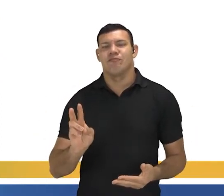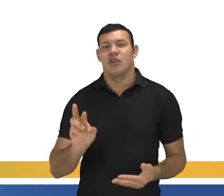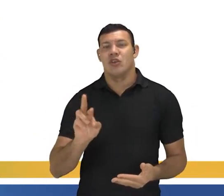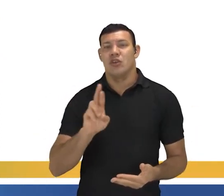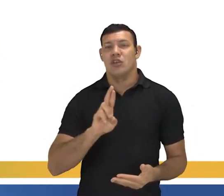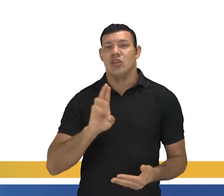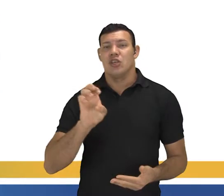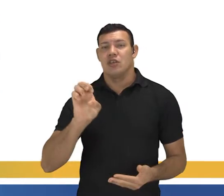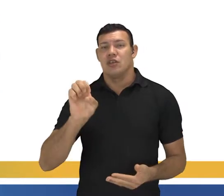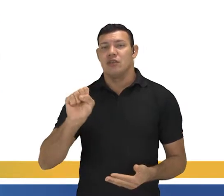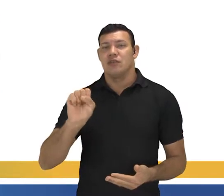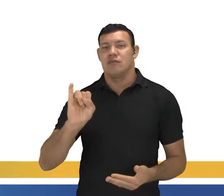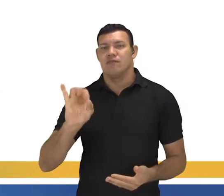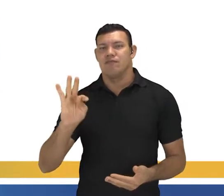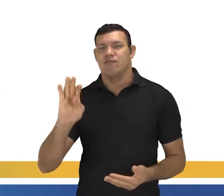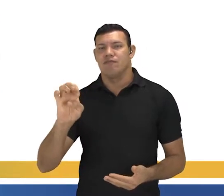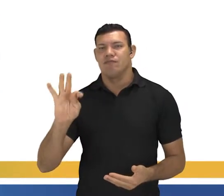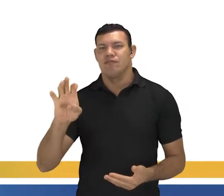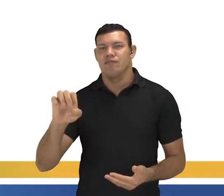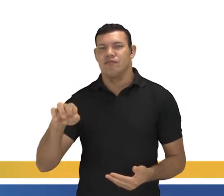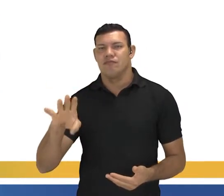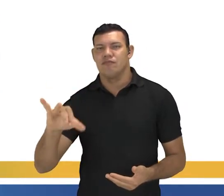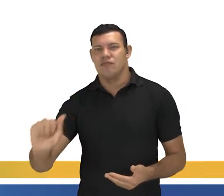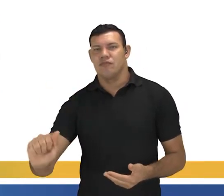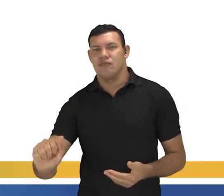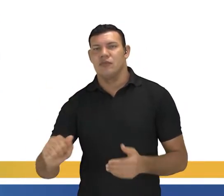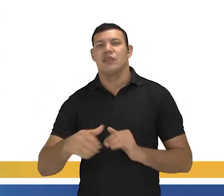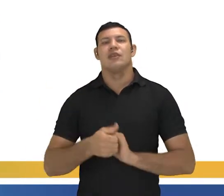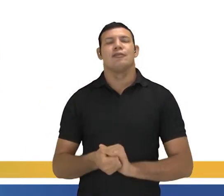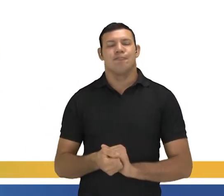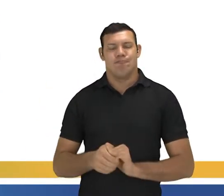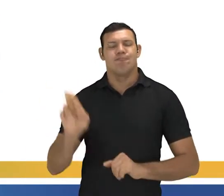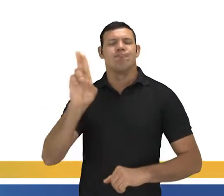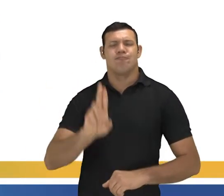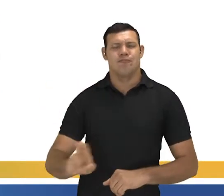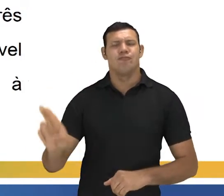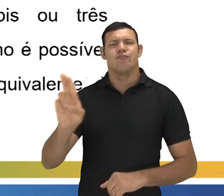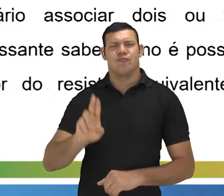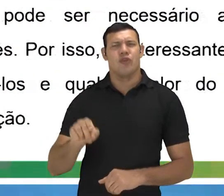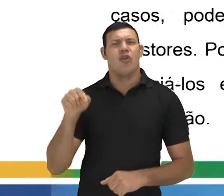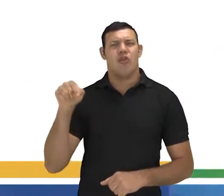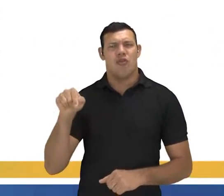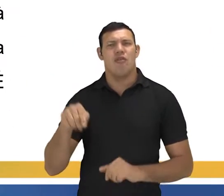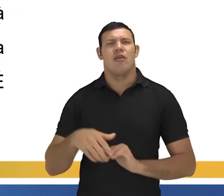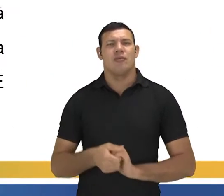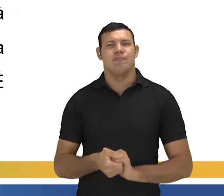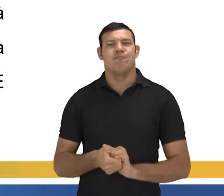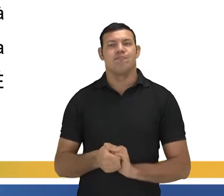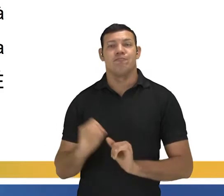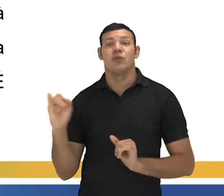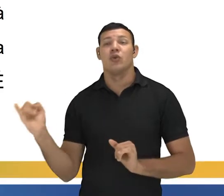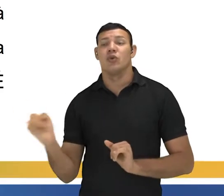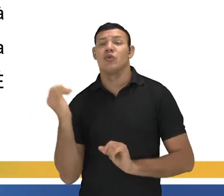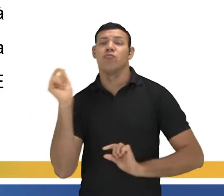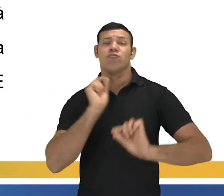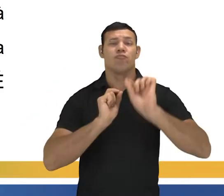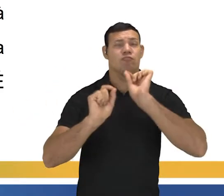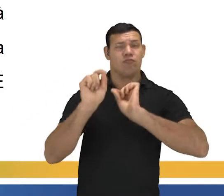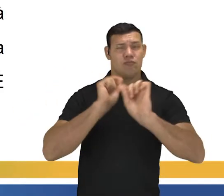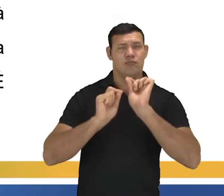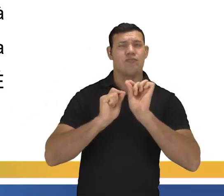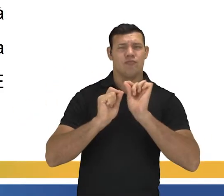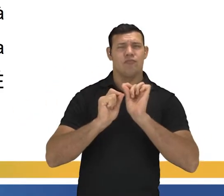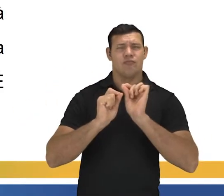equivalente nesse equipamento, na associação que está sendo utilizado nele. Por isso é importante darmos atenção sobre